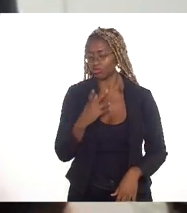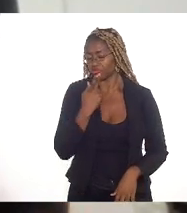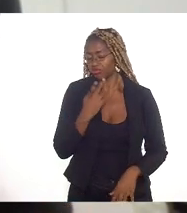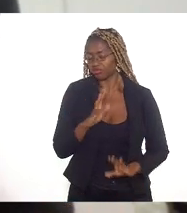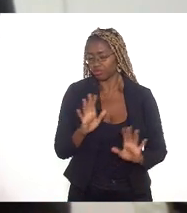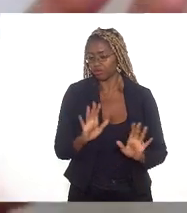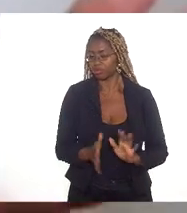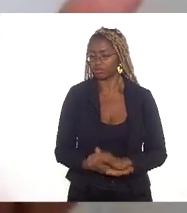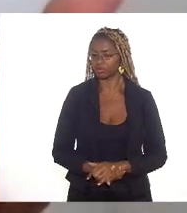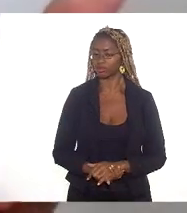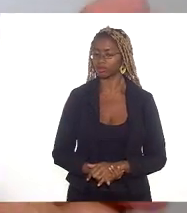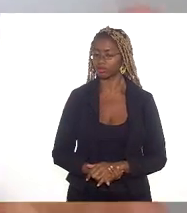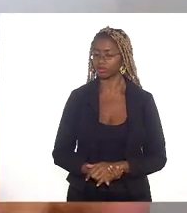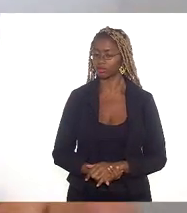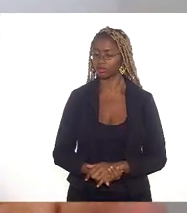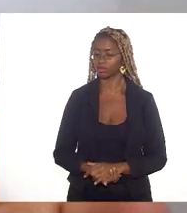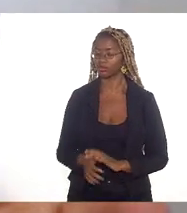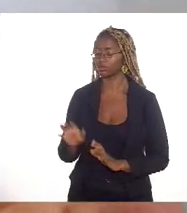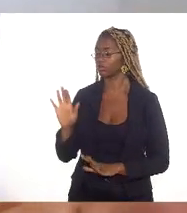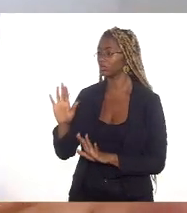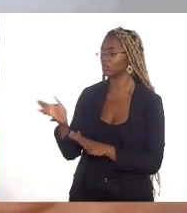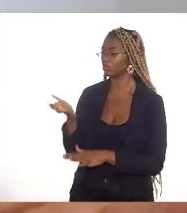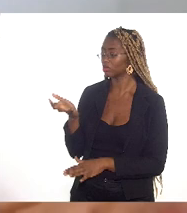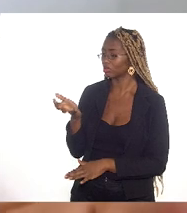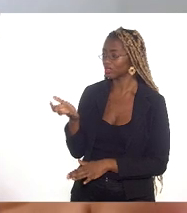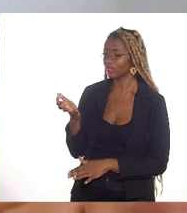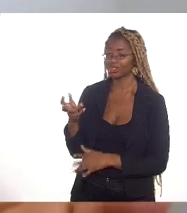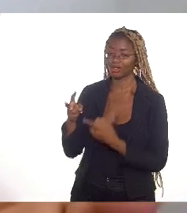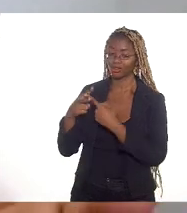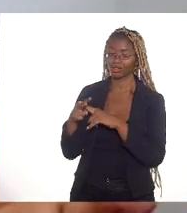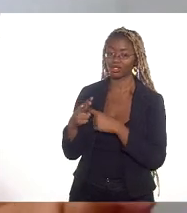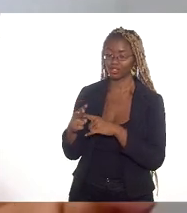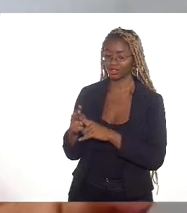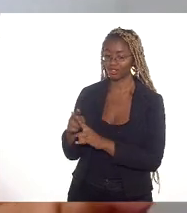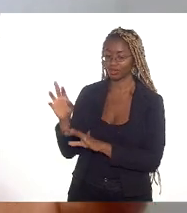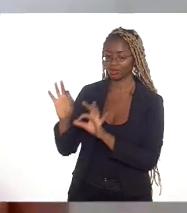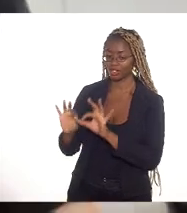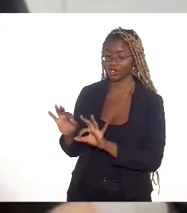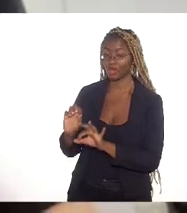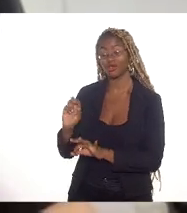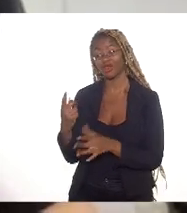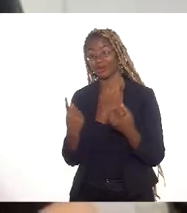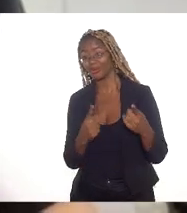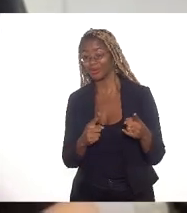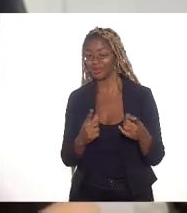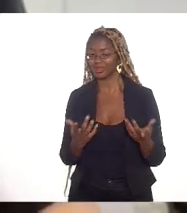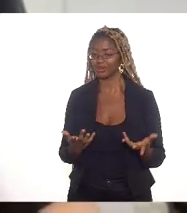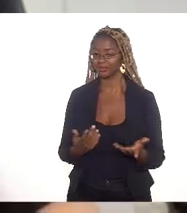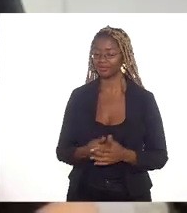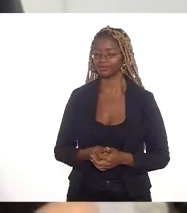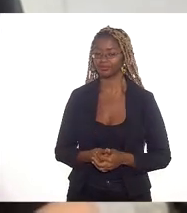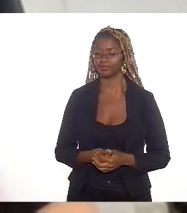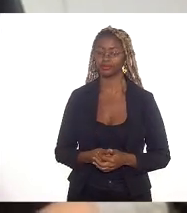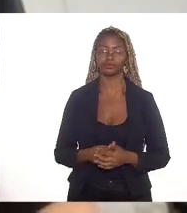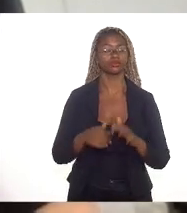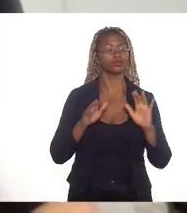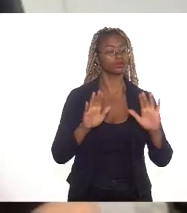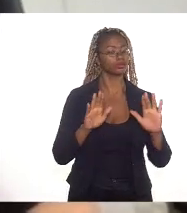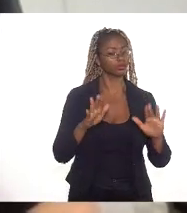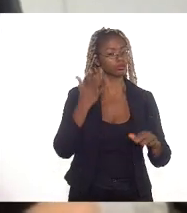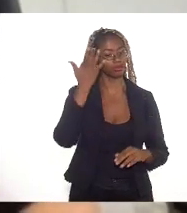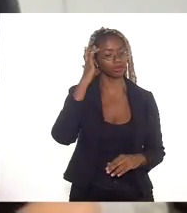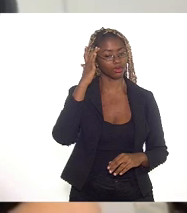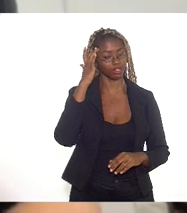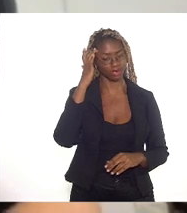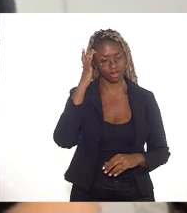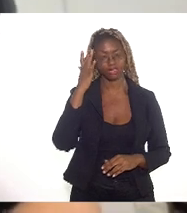presidente. Não, mas Vossa Excelência não quer fazer um ajuste no projeto ou contra o projeto? Não, o deputado, acho que o que o deputado Gualberto vai falar, por